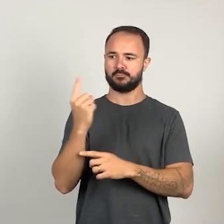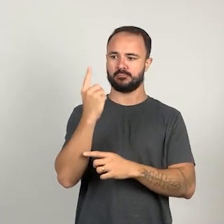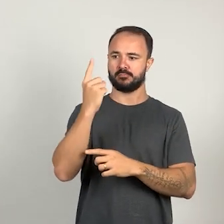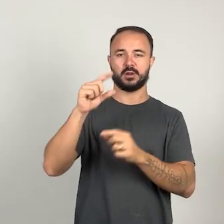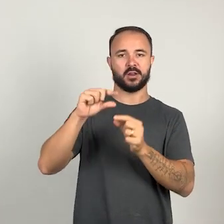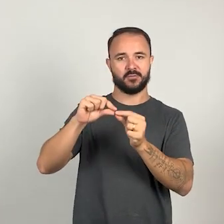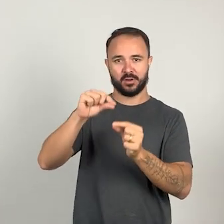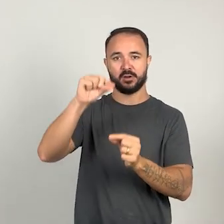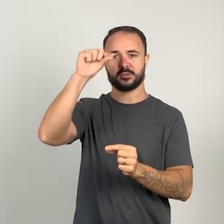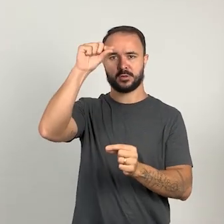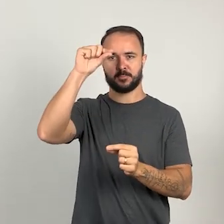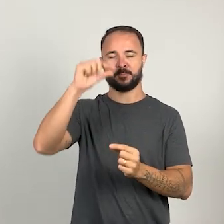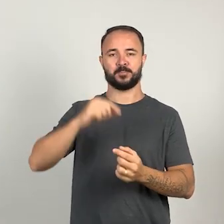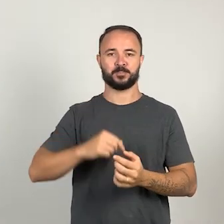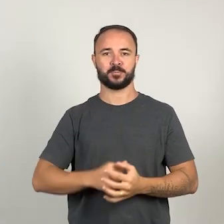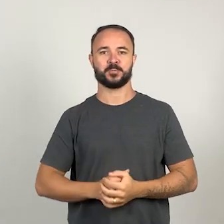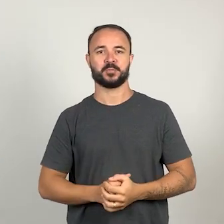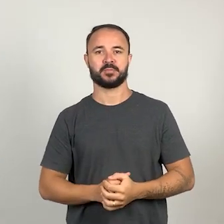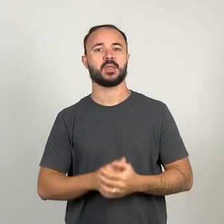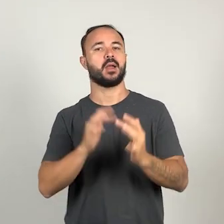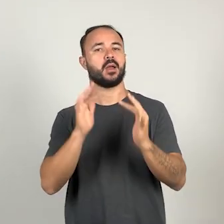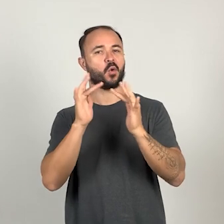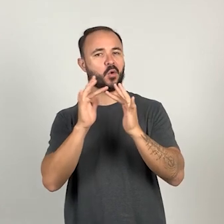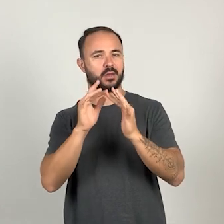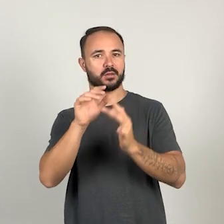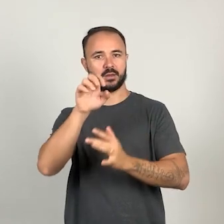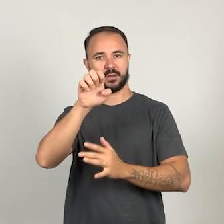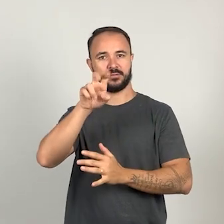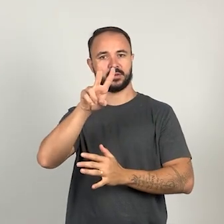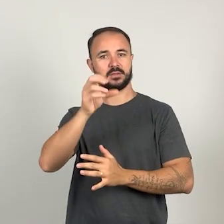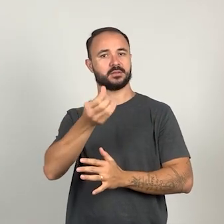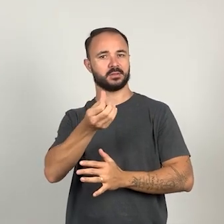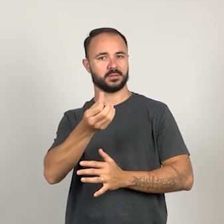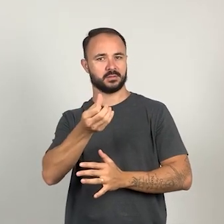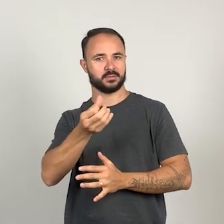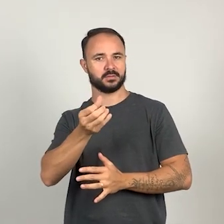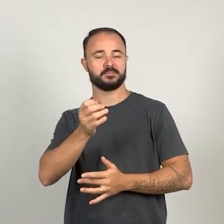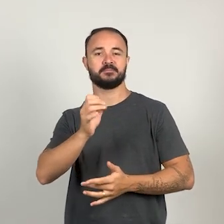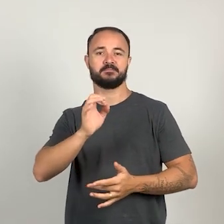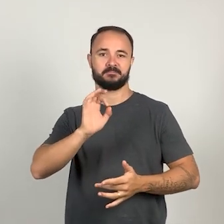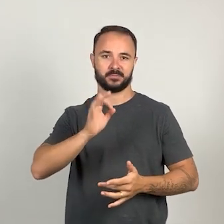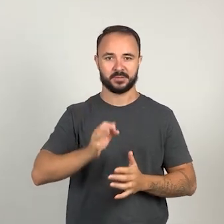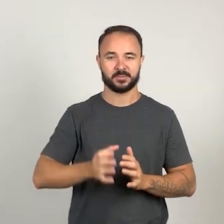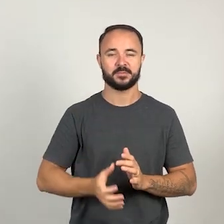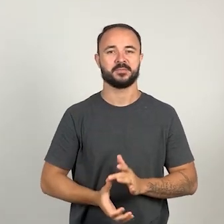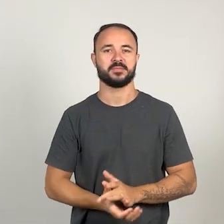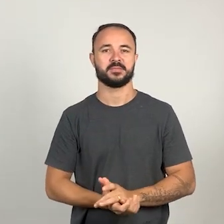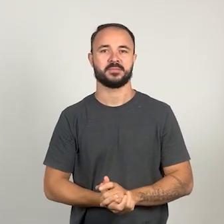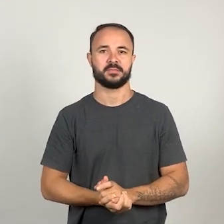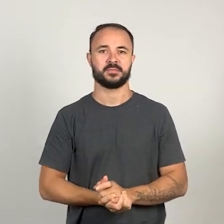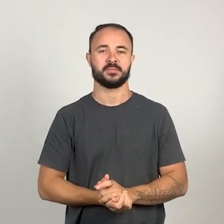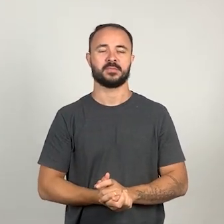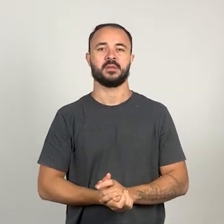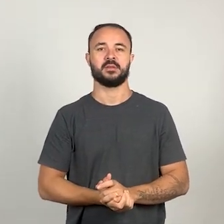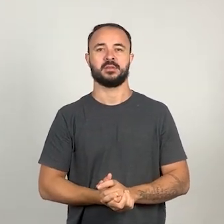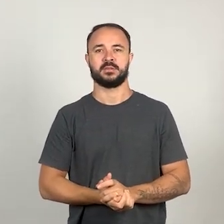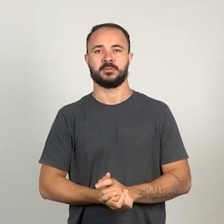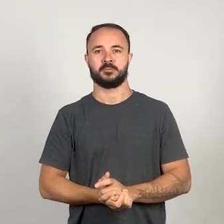ser acoplado no EV6. Para fazer o acoplamento, vamos utilizar uma peça no formato de